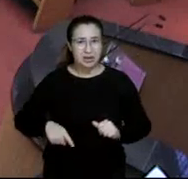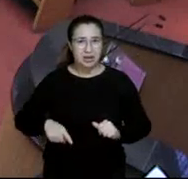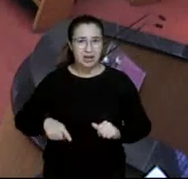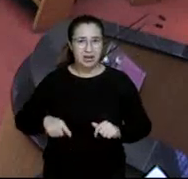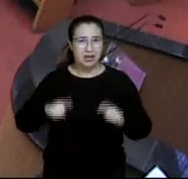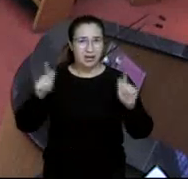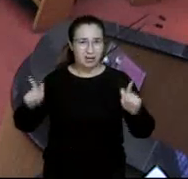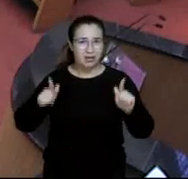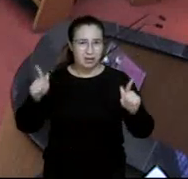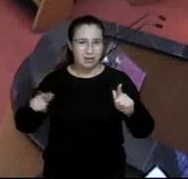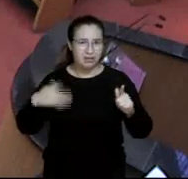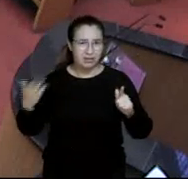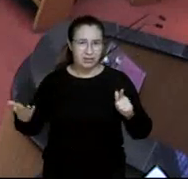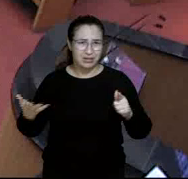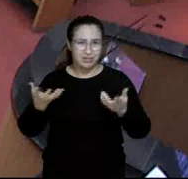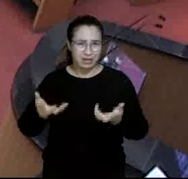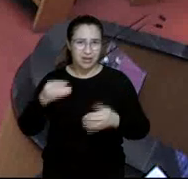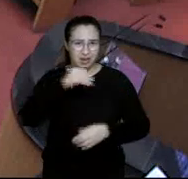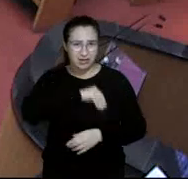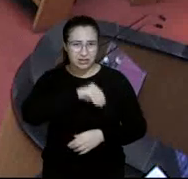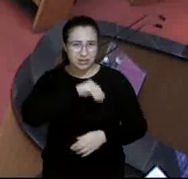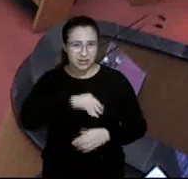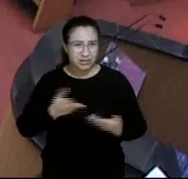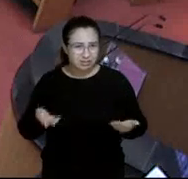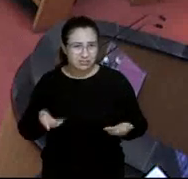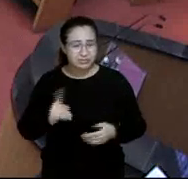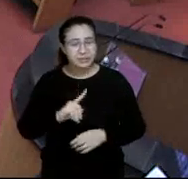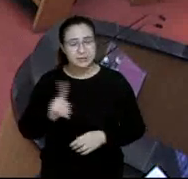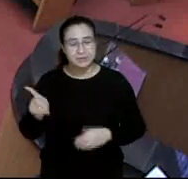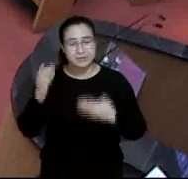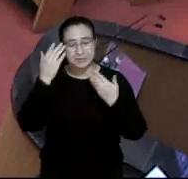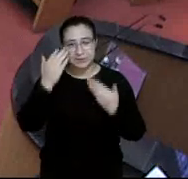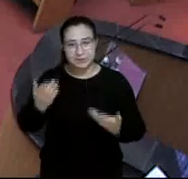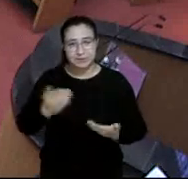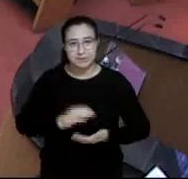salário. Que fique bem dito isso. Obrigada.